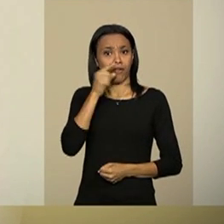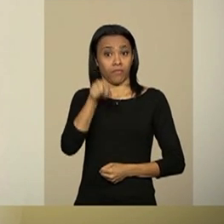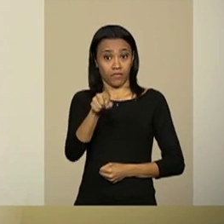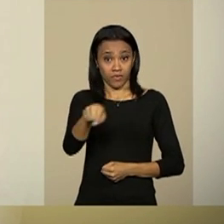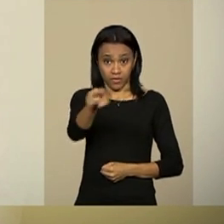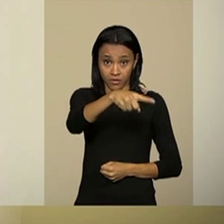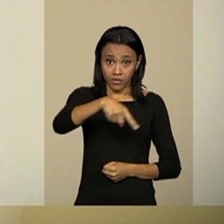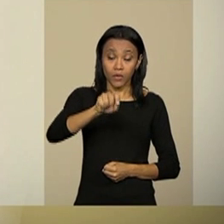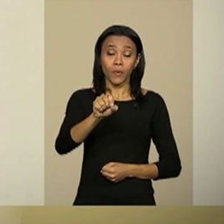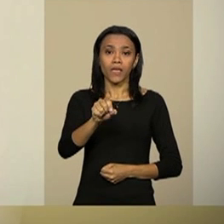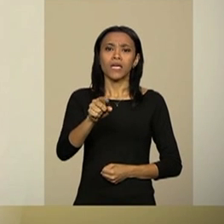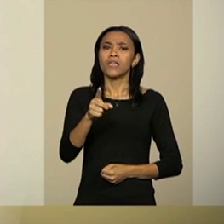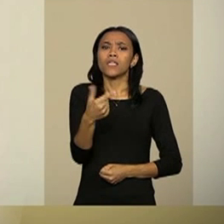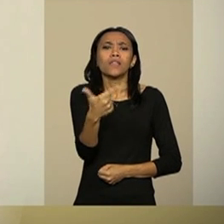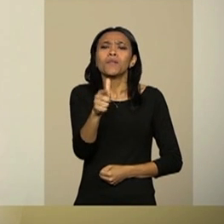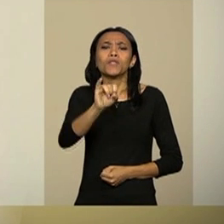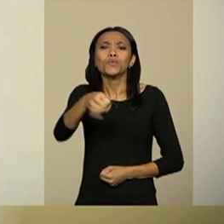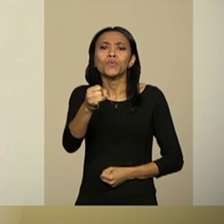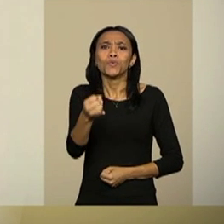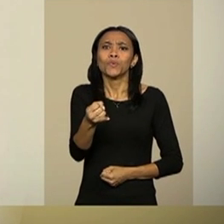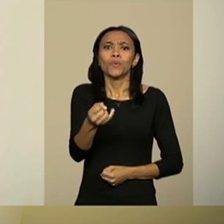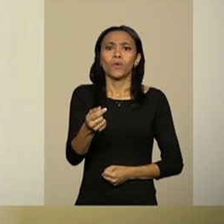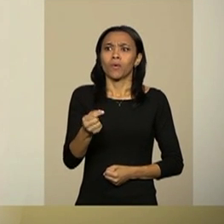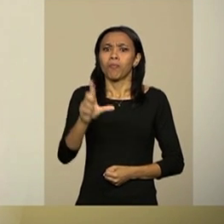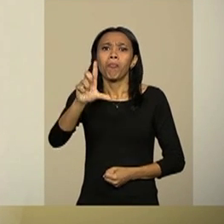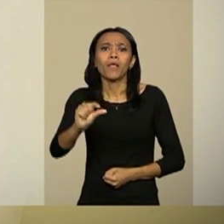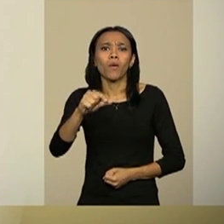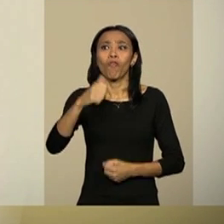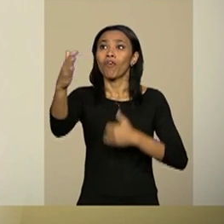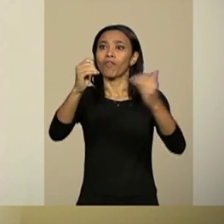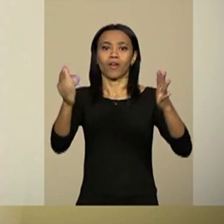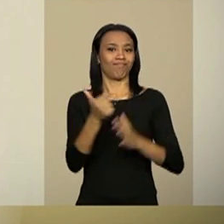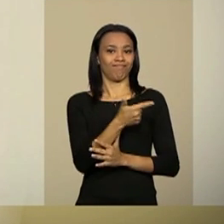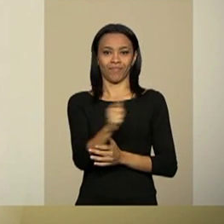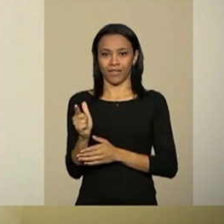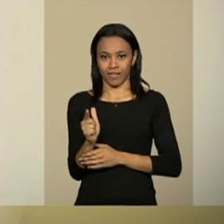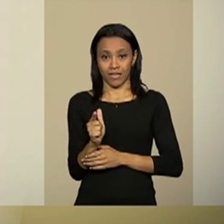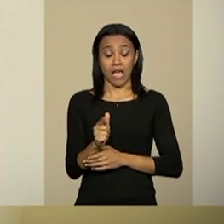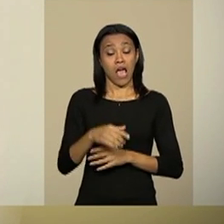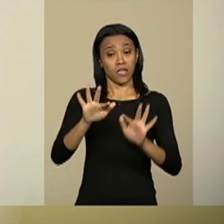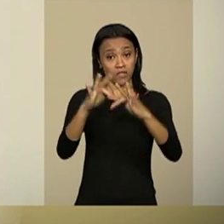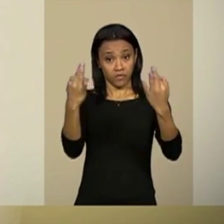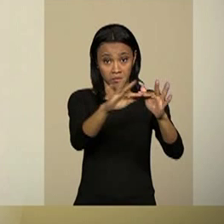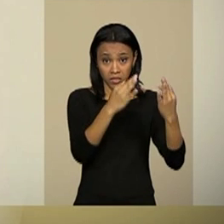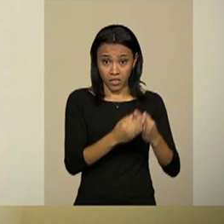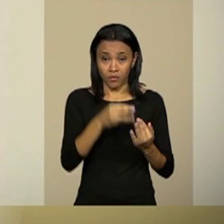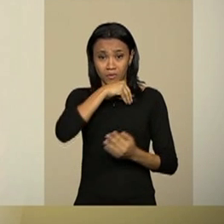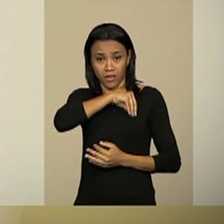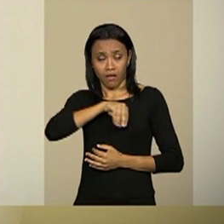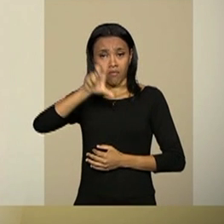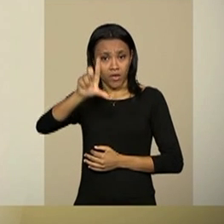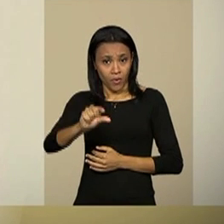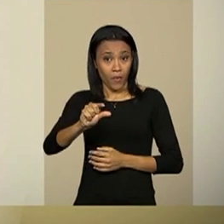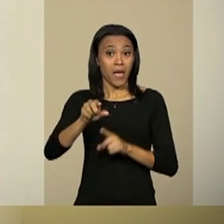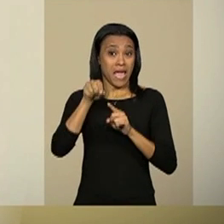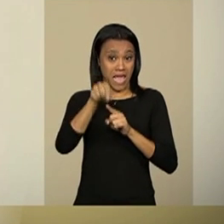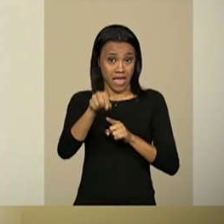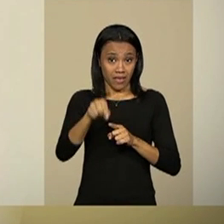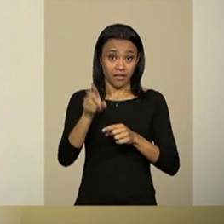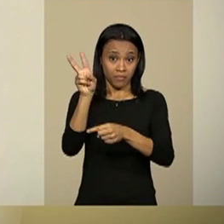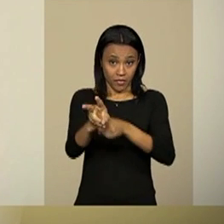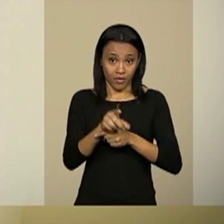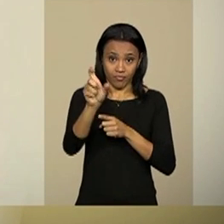pra você que não têm juro menor do que esse no mercado para as famílias com renda mais baixa esse crédito fácil e barato